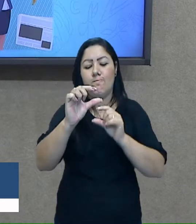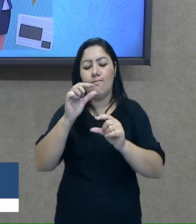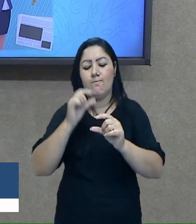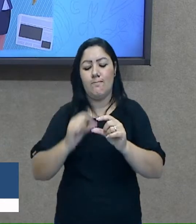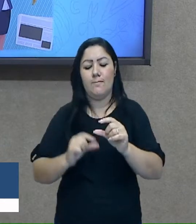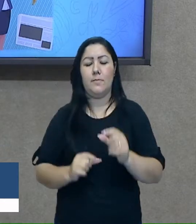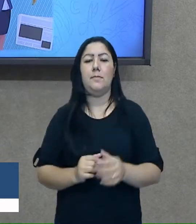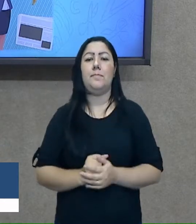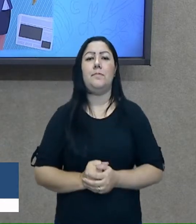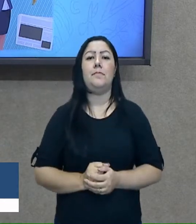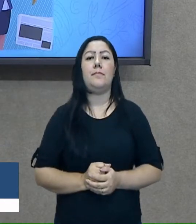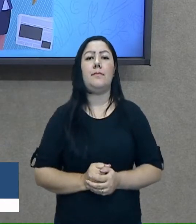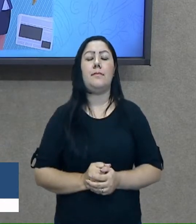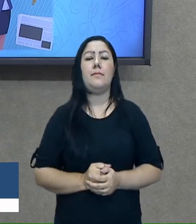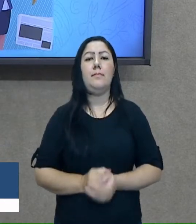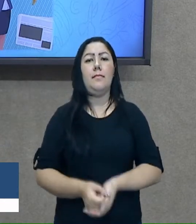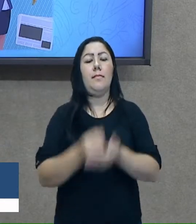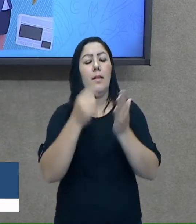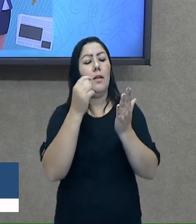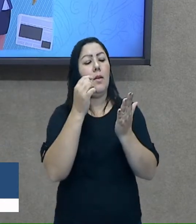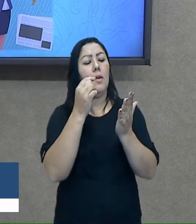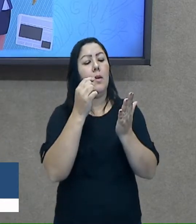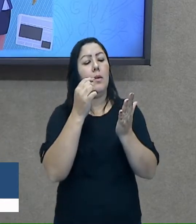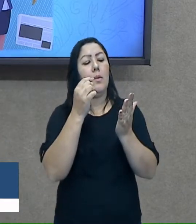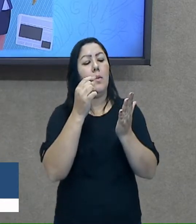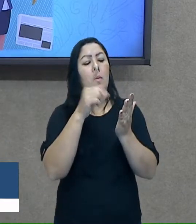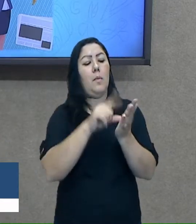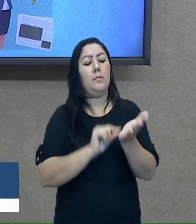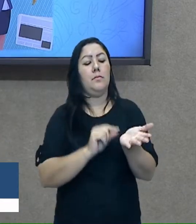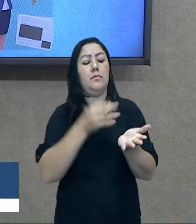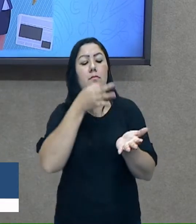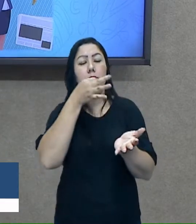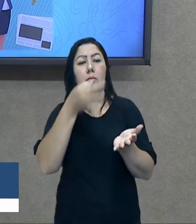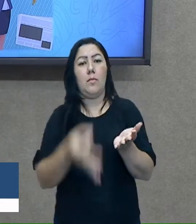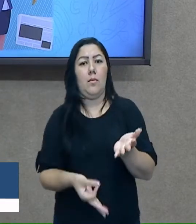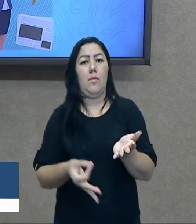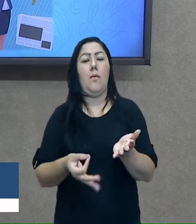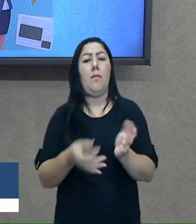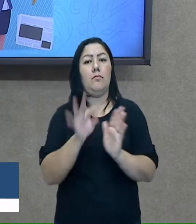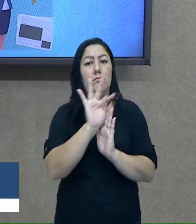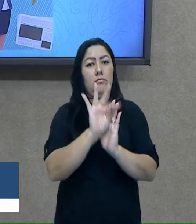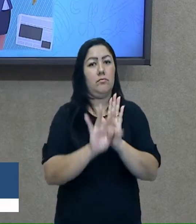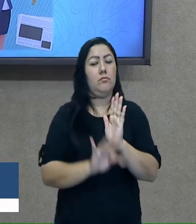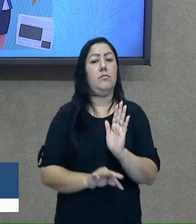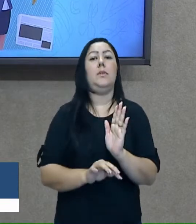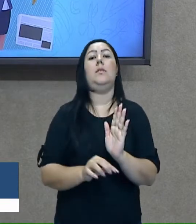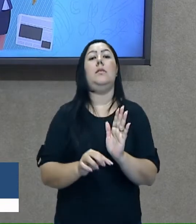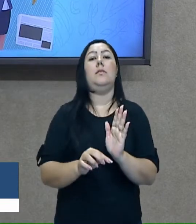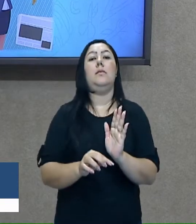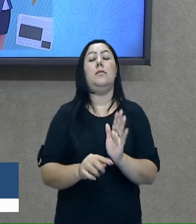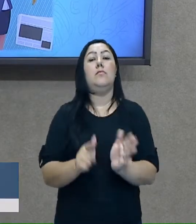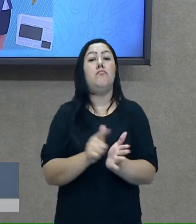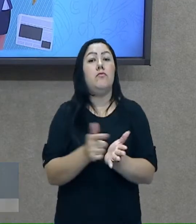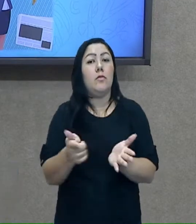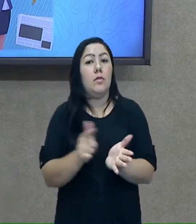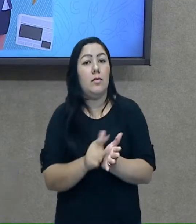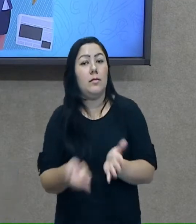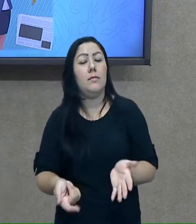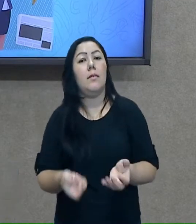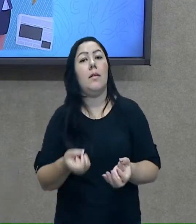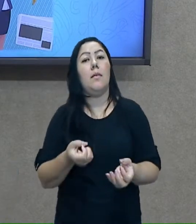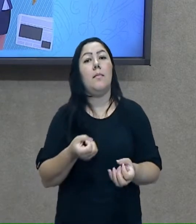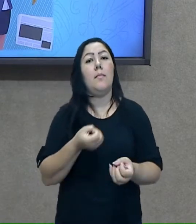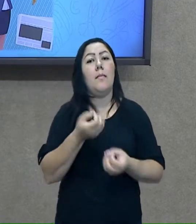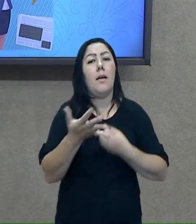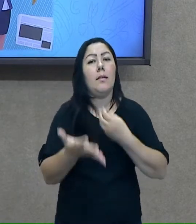que artigo de opinião são textos jornalísticos produzidos para expressar pontos de vista sobre fatos recentes